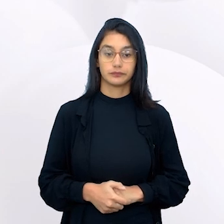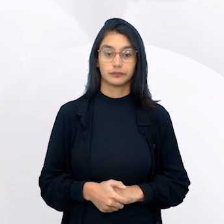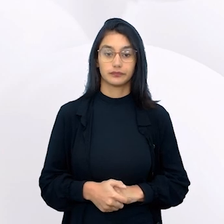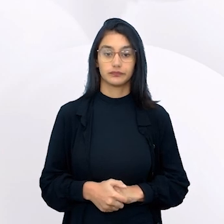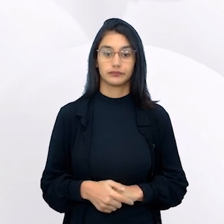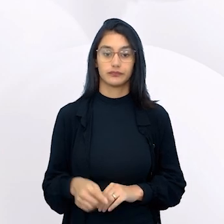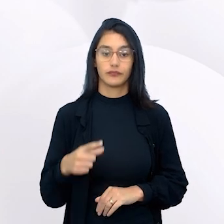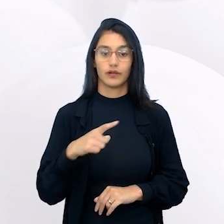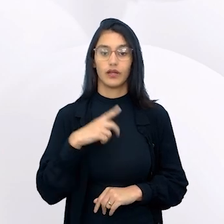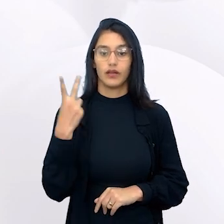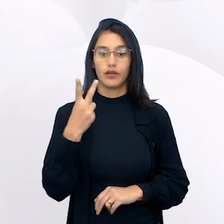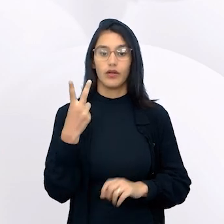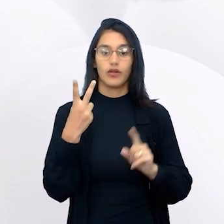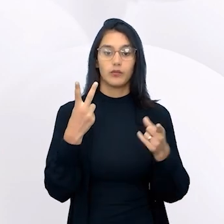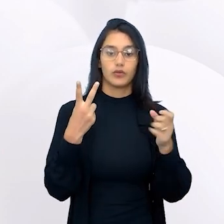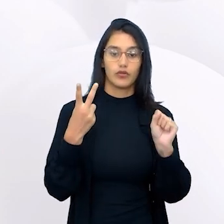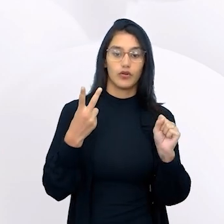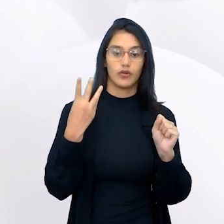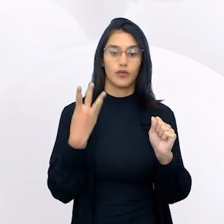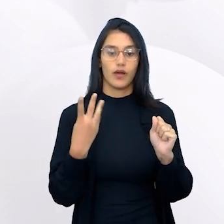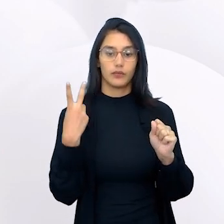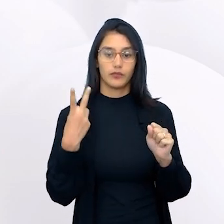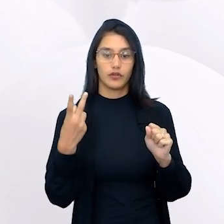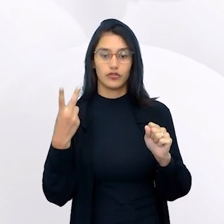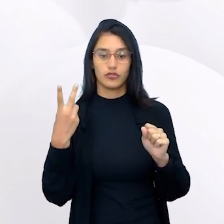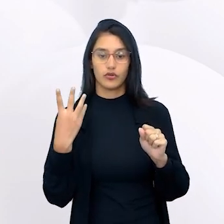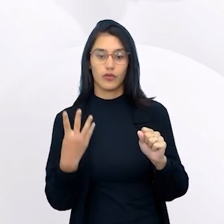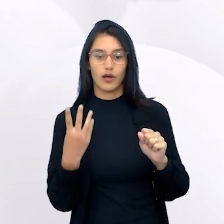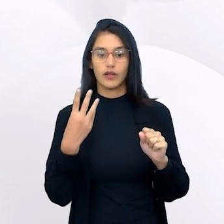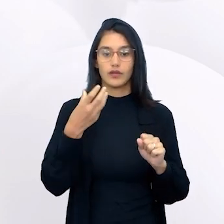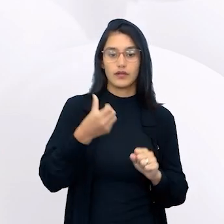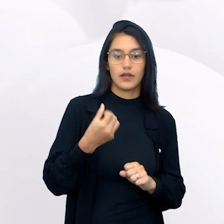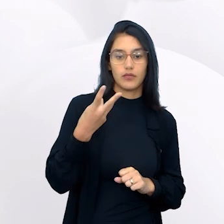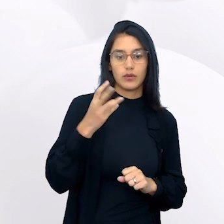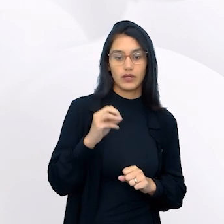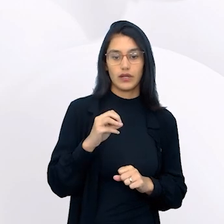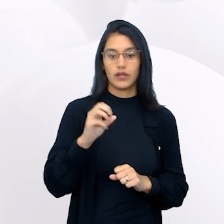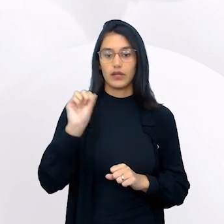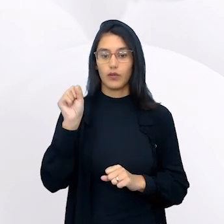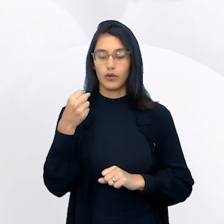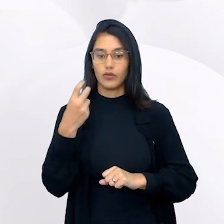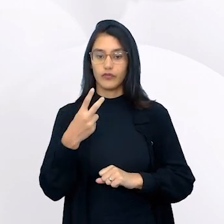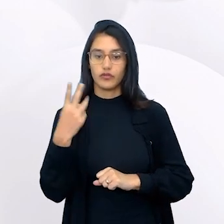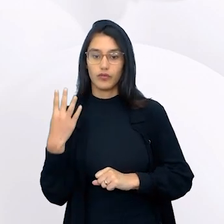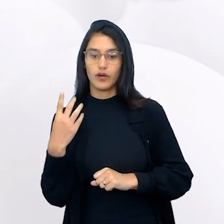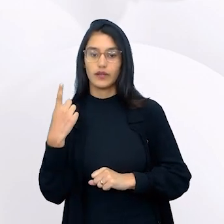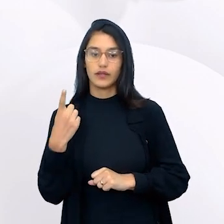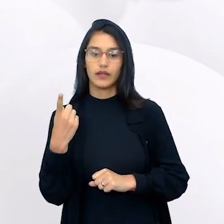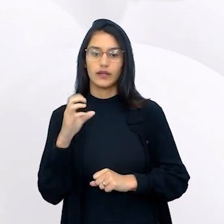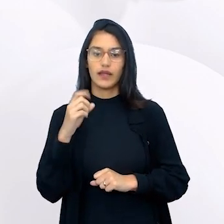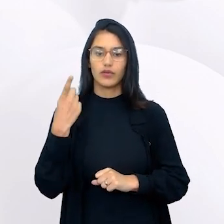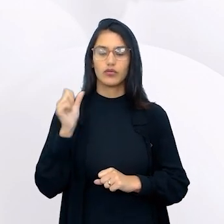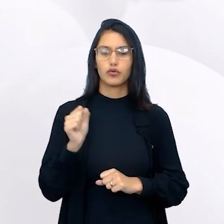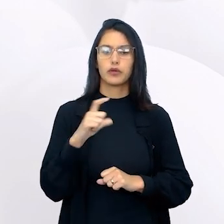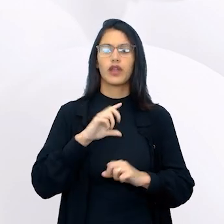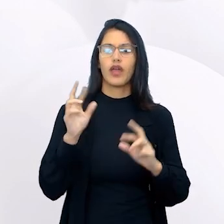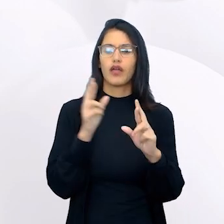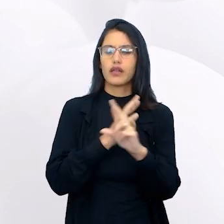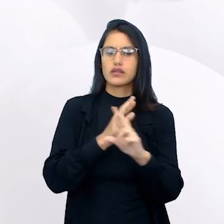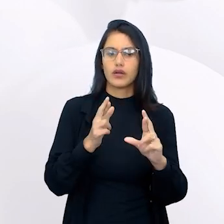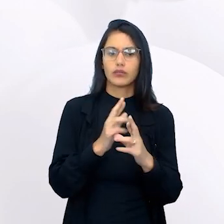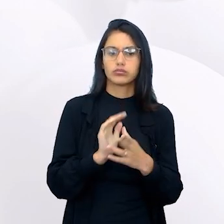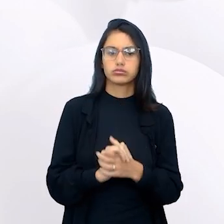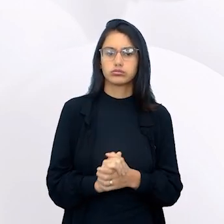com 18, 4 com 24, 6 com 30, 8 com 24 e 10 com 18. Será que isso tem alguma relação,